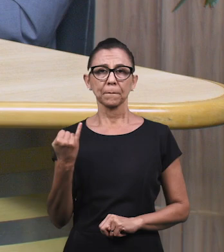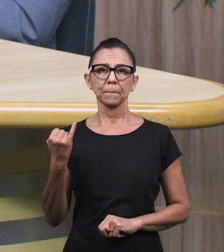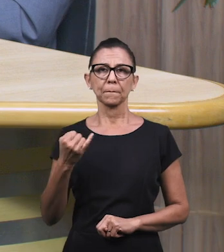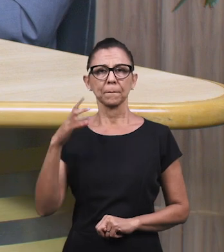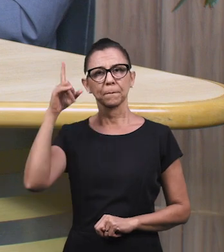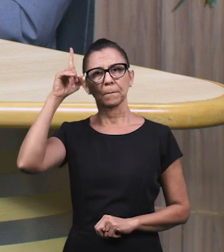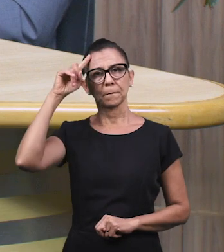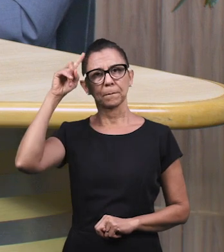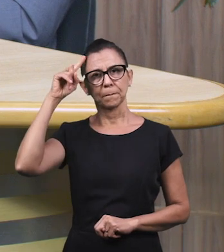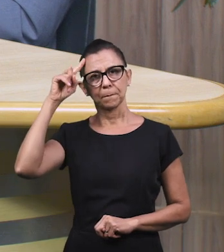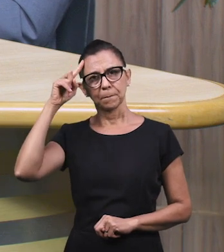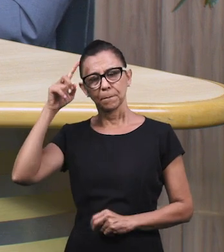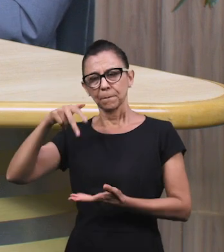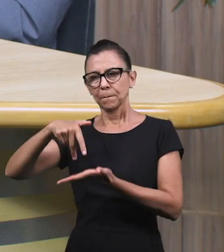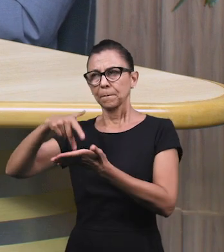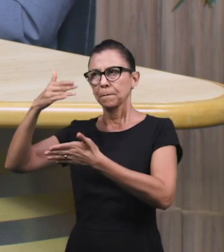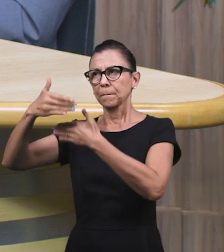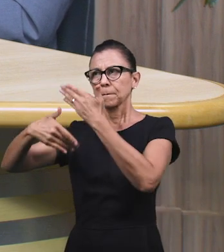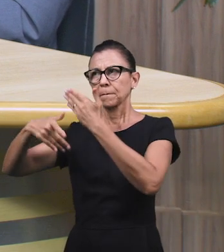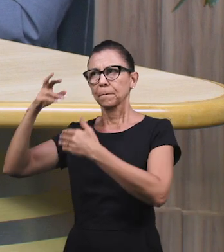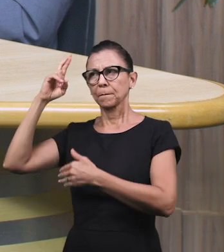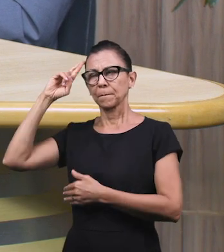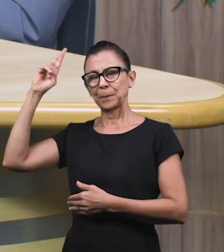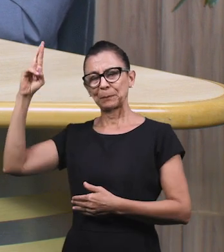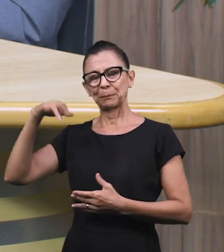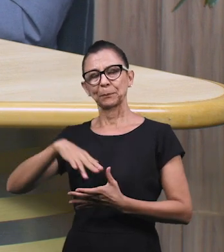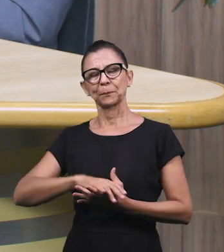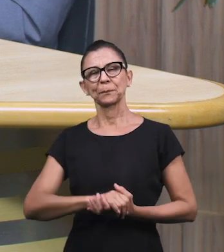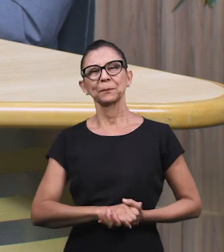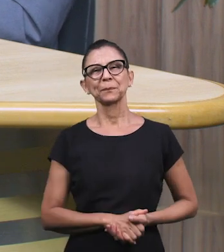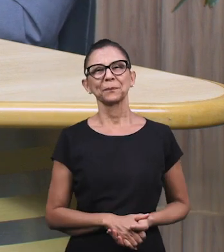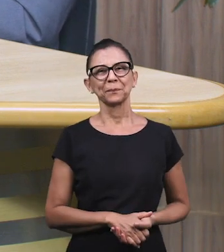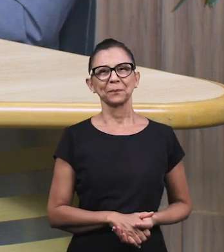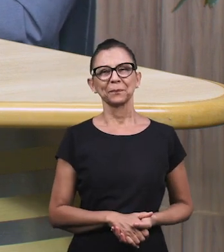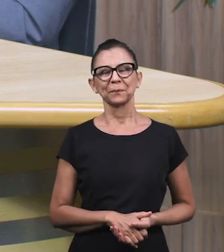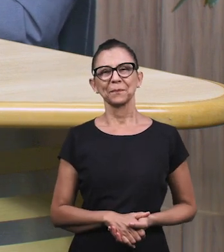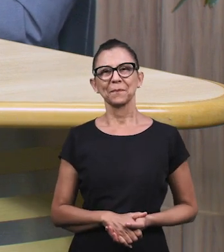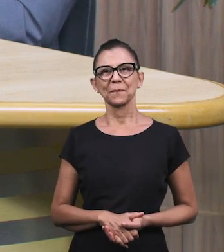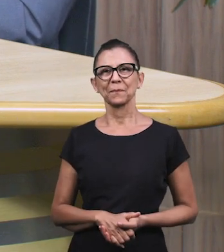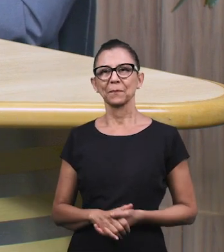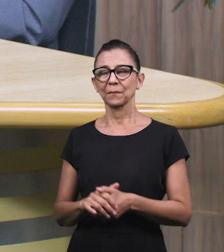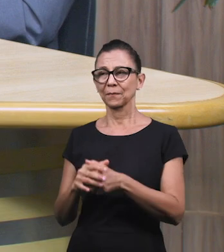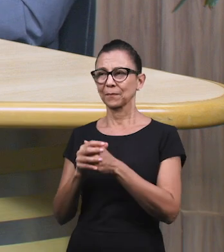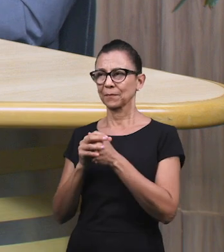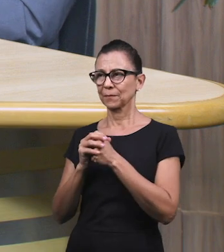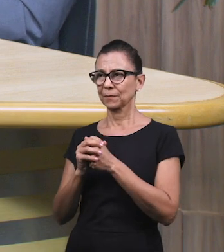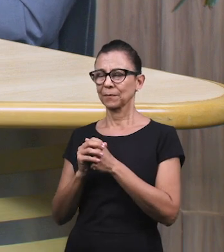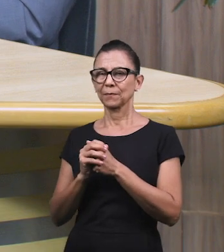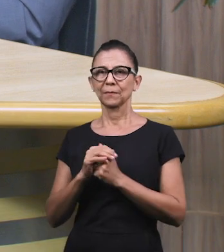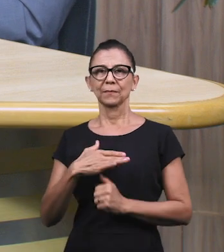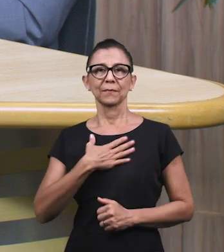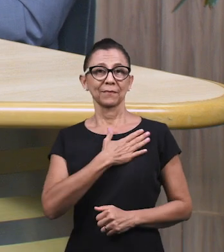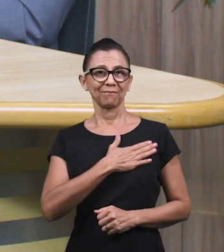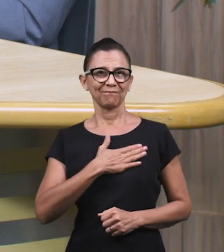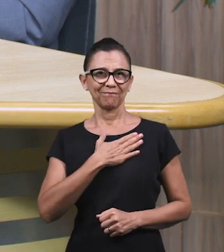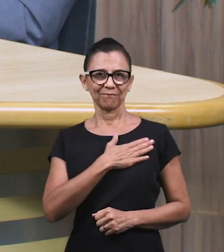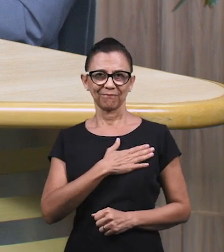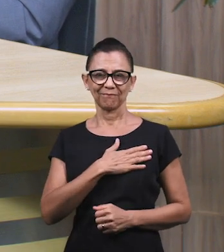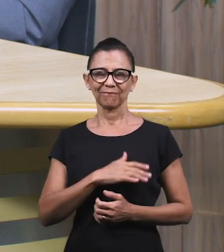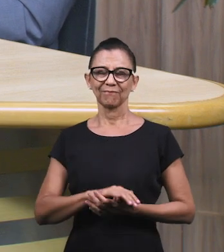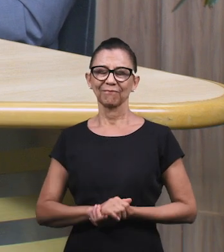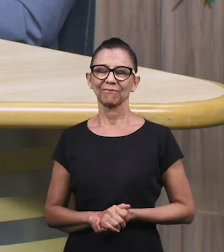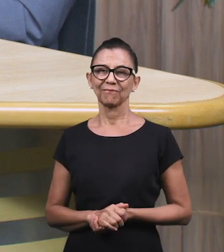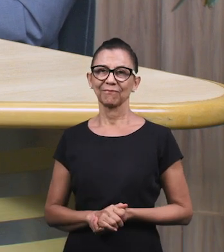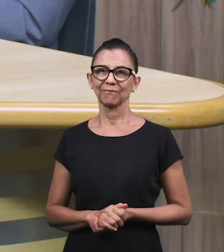hoje, amanhã, depois da manhã. Trindade. 3 dias. Não vou parar, não. Amém, Alexandre. Foi um grande prazer